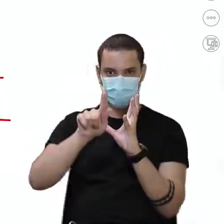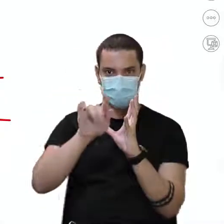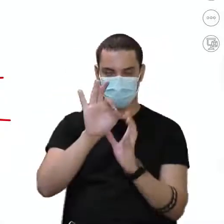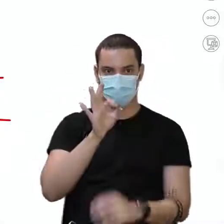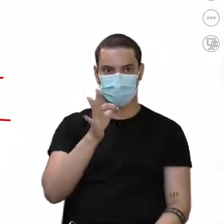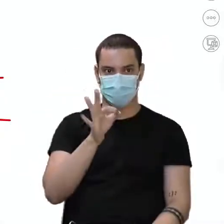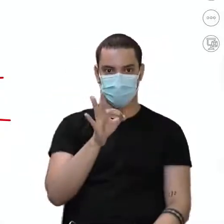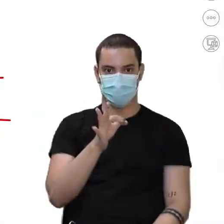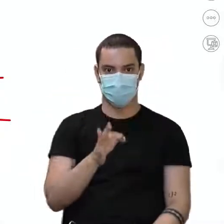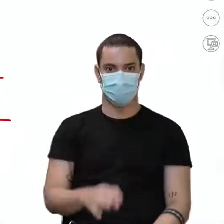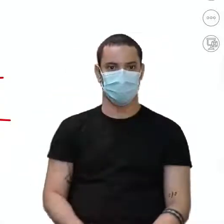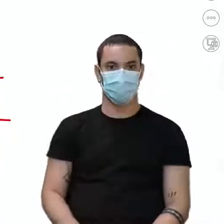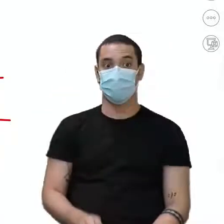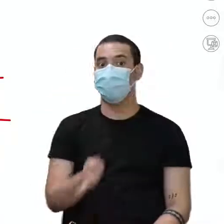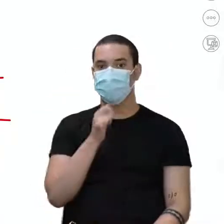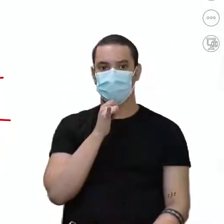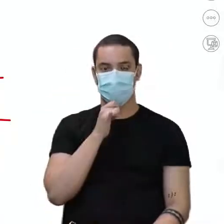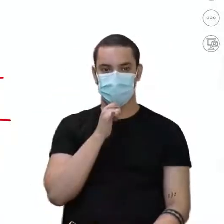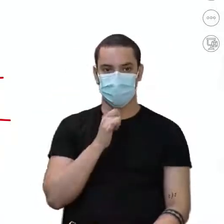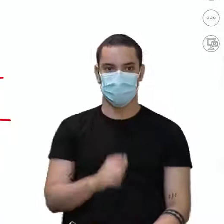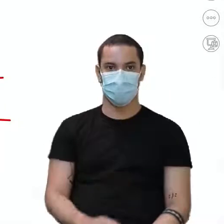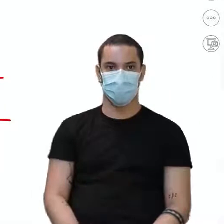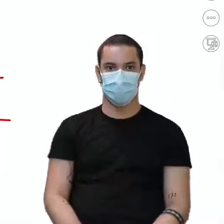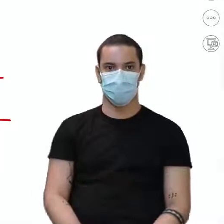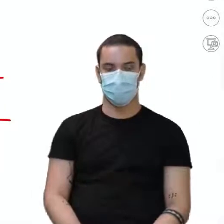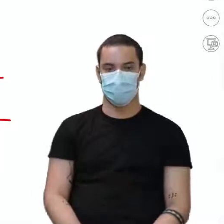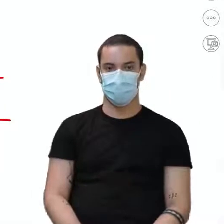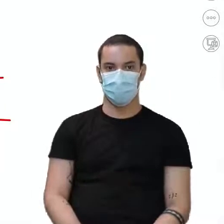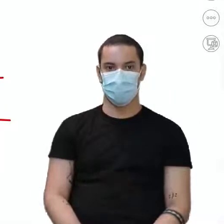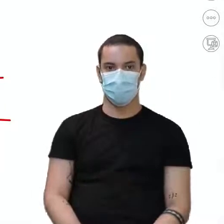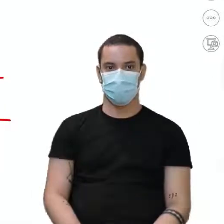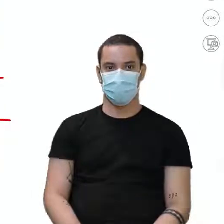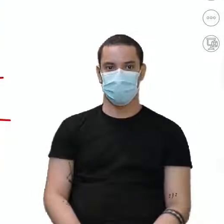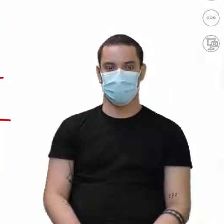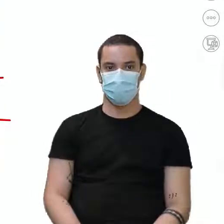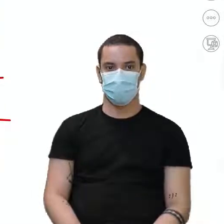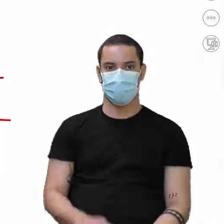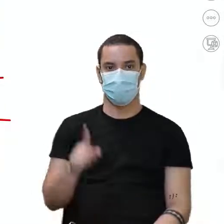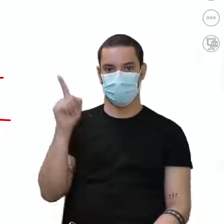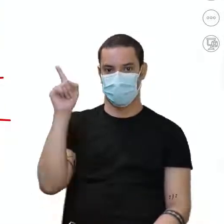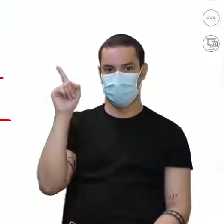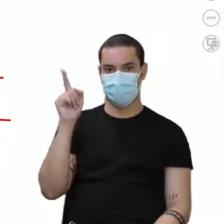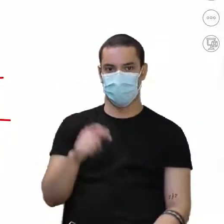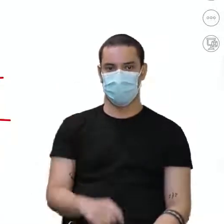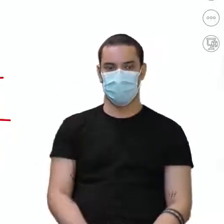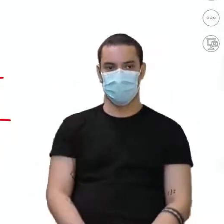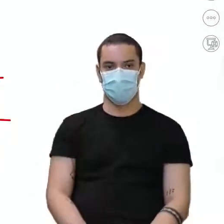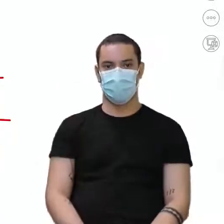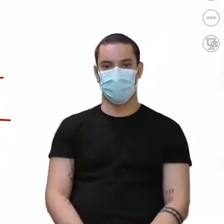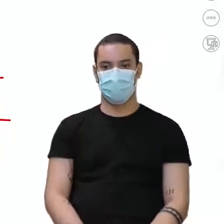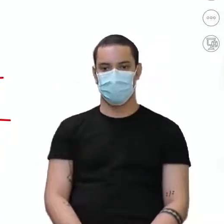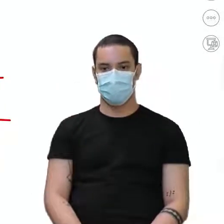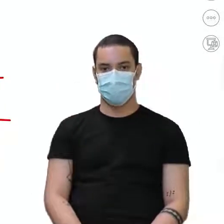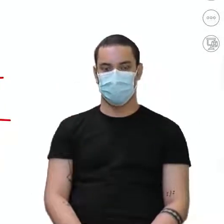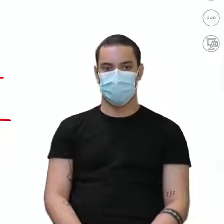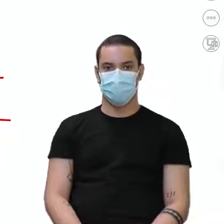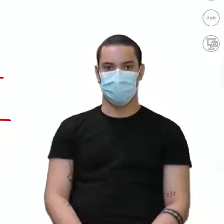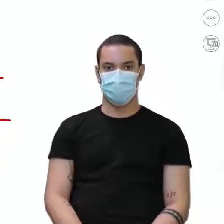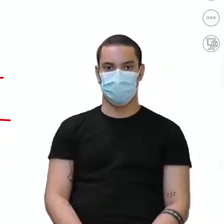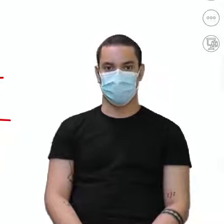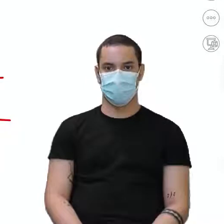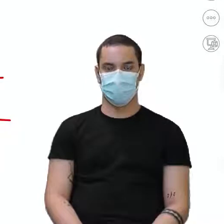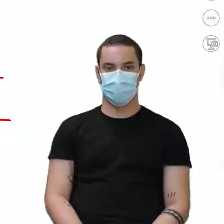ing. Por exemplo, se eu quero responder What have you been doing? What have you been